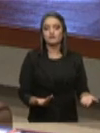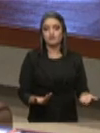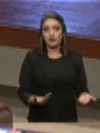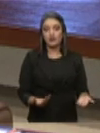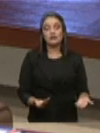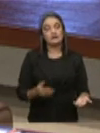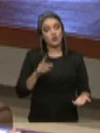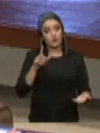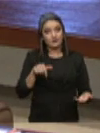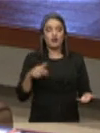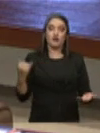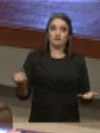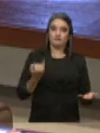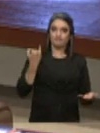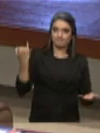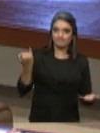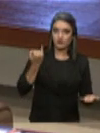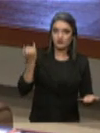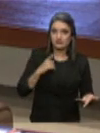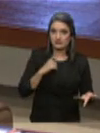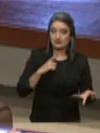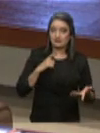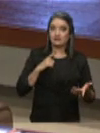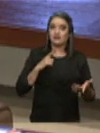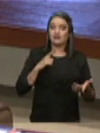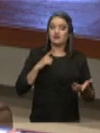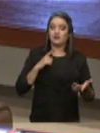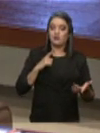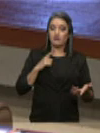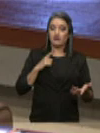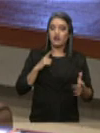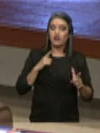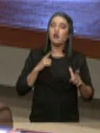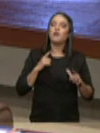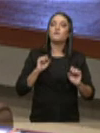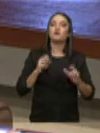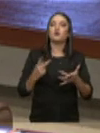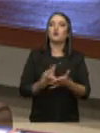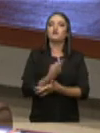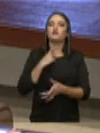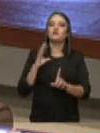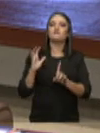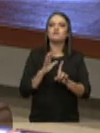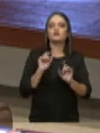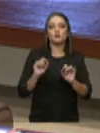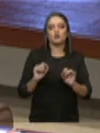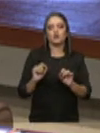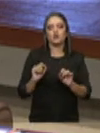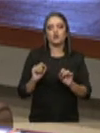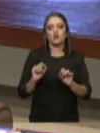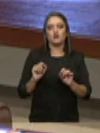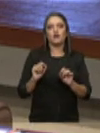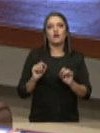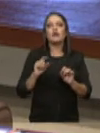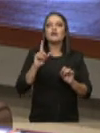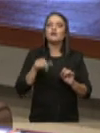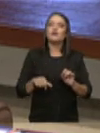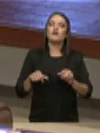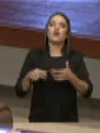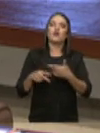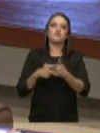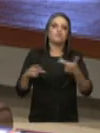Estado contemporâneo, que pode trazer para a coisa julgada, que é um elemento do Estado democrático de